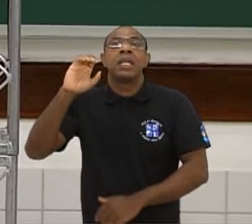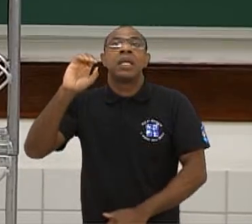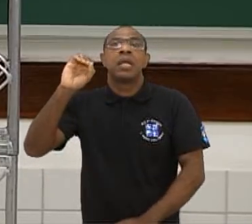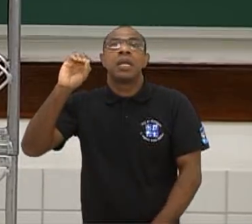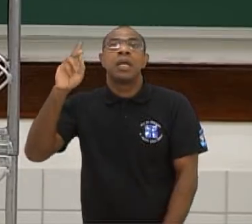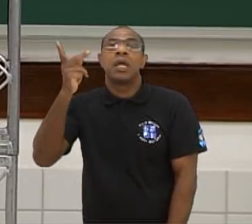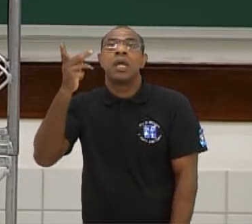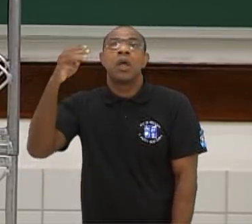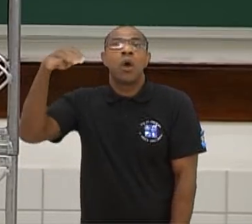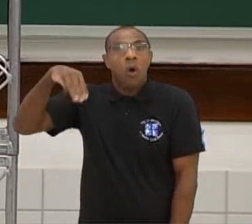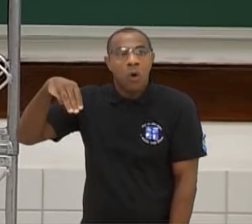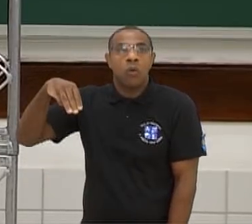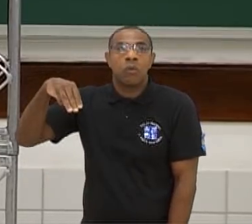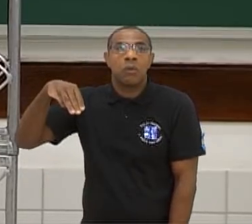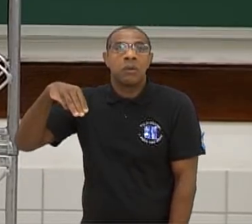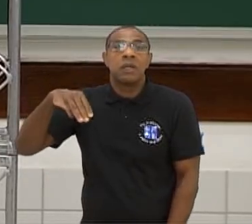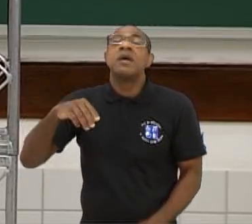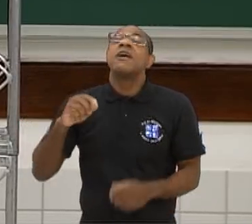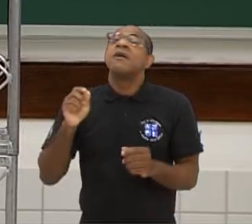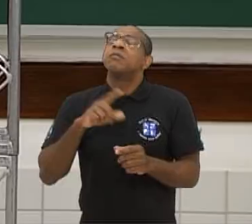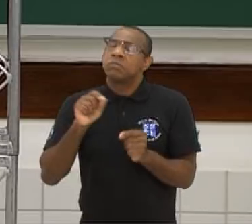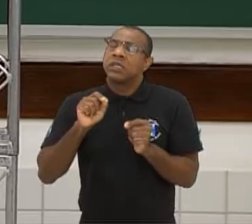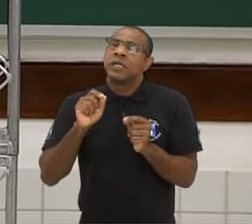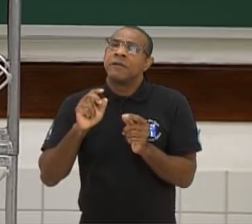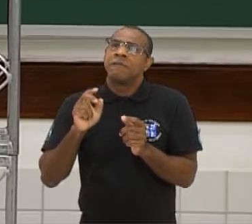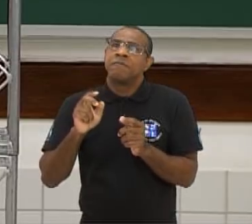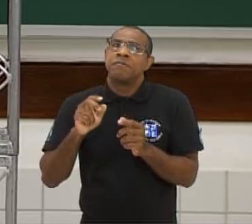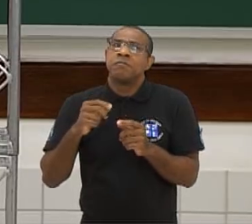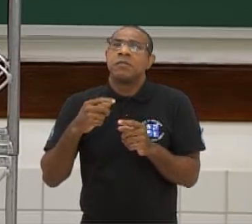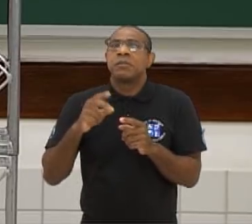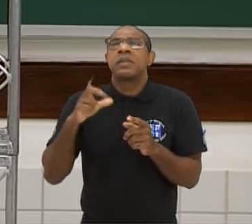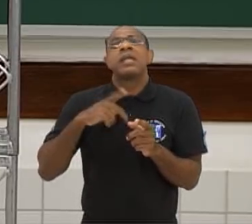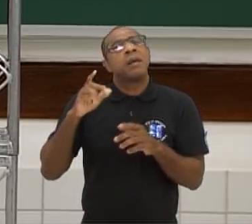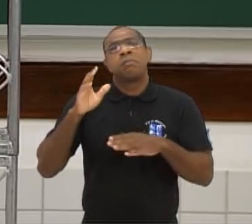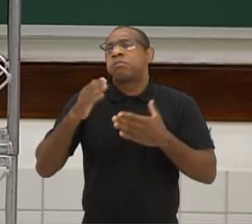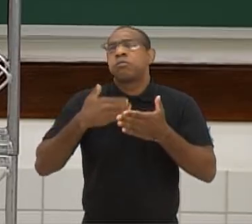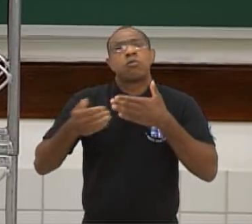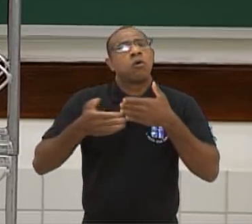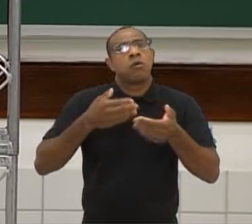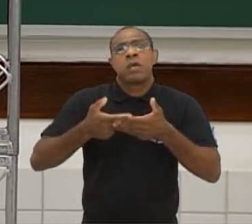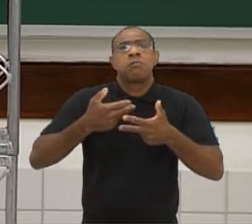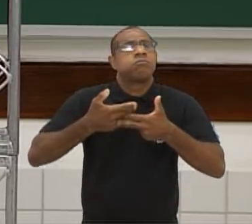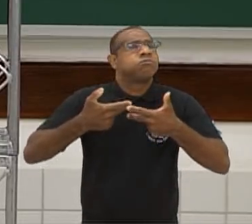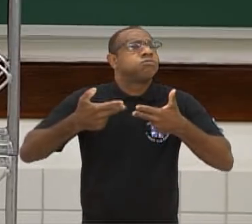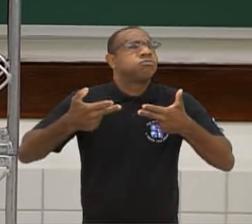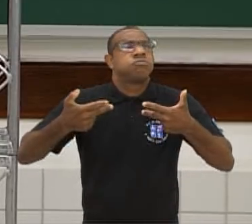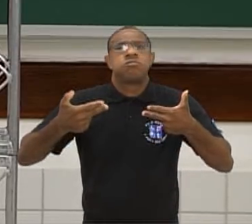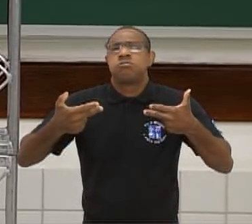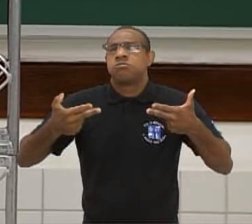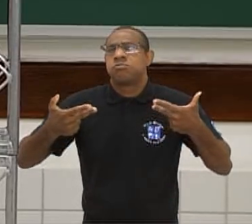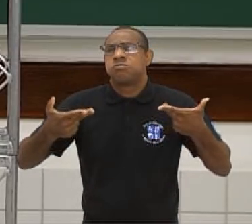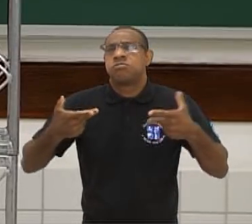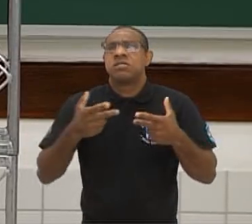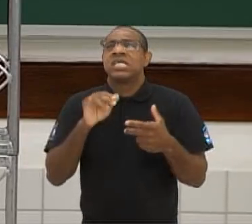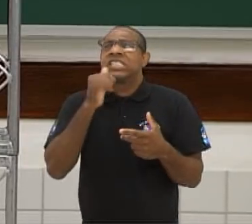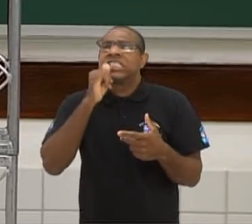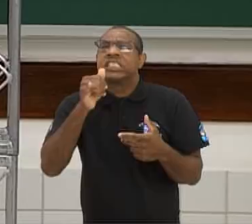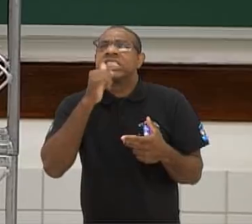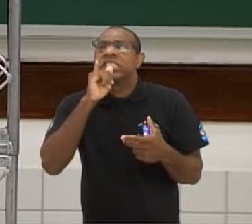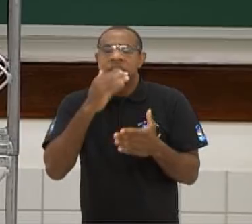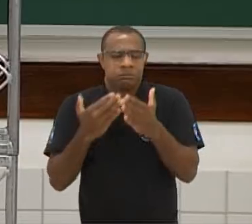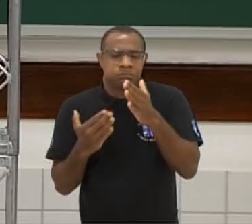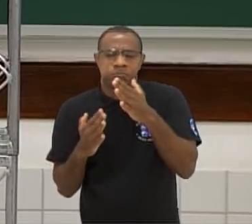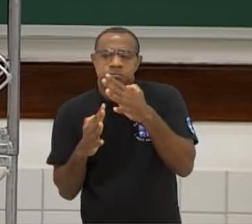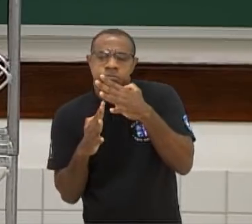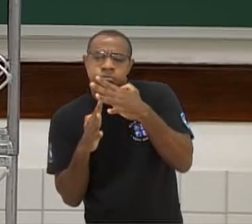qualquer elemento, aí, qualquer um que conduza a corrente elétrica. Qualquer coisa por onde a corrente elétrica